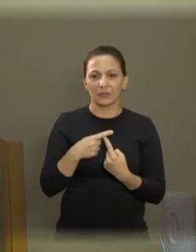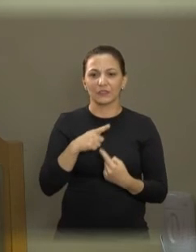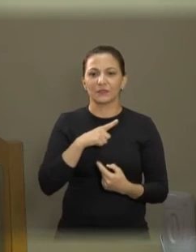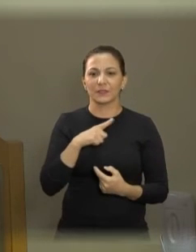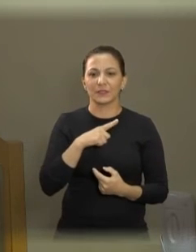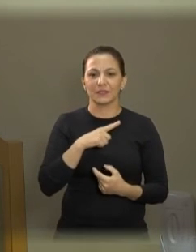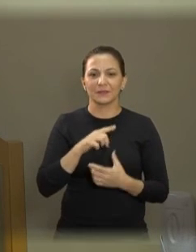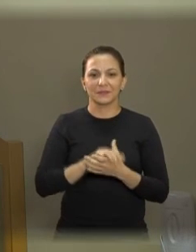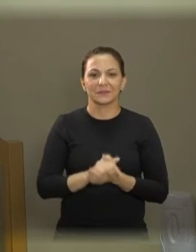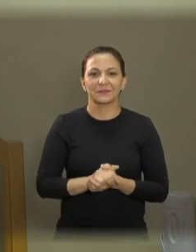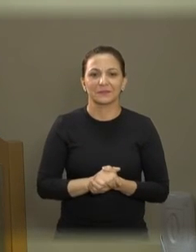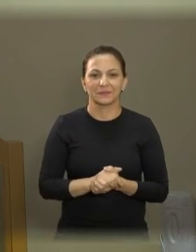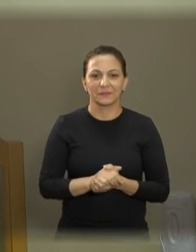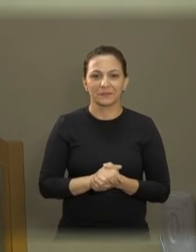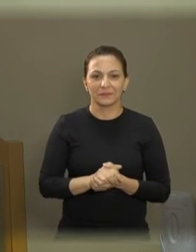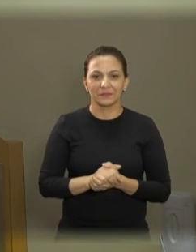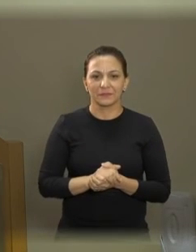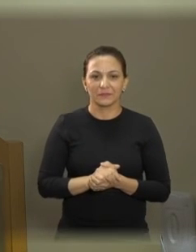lauril sulfato de sódio.